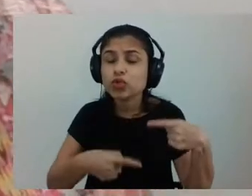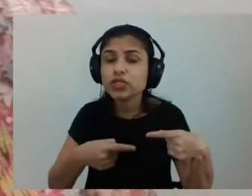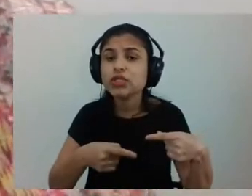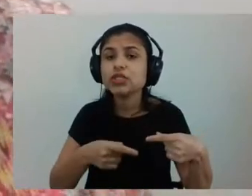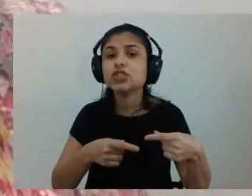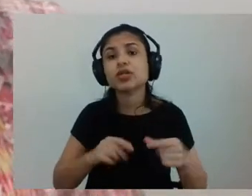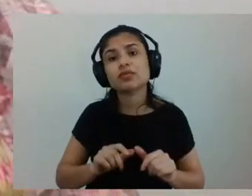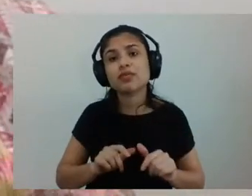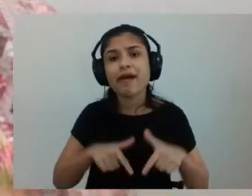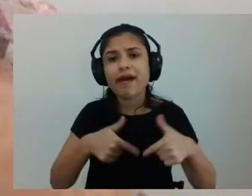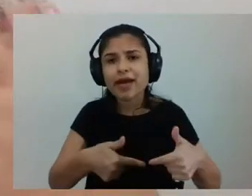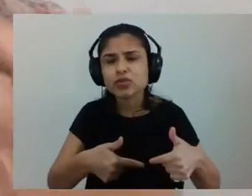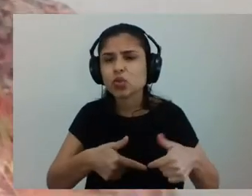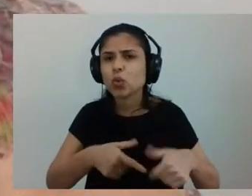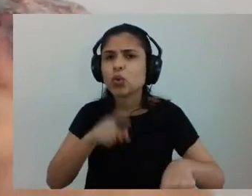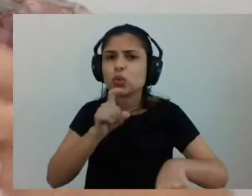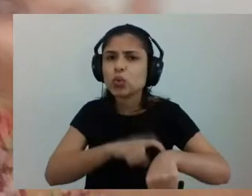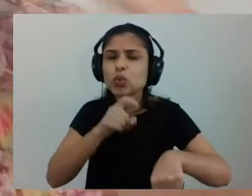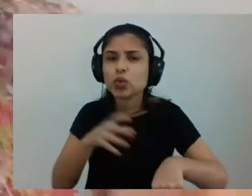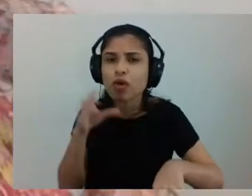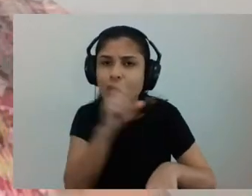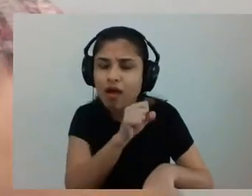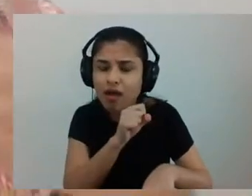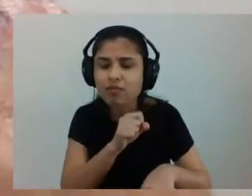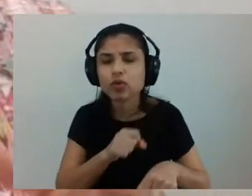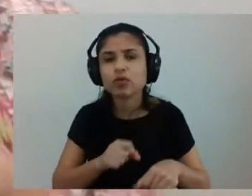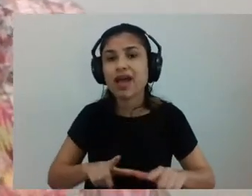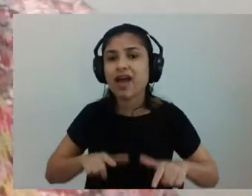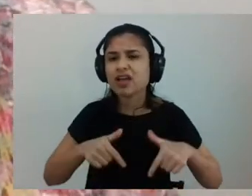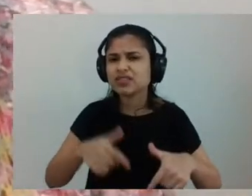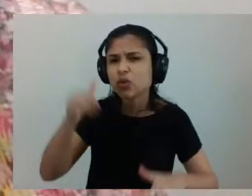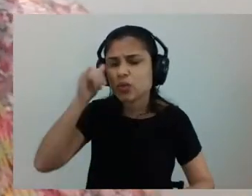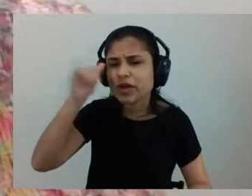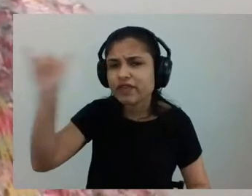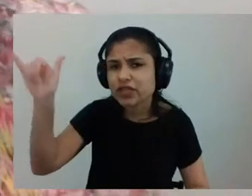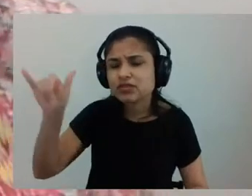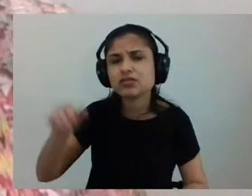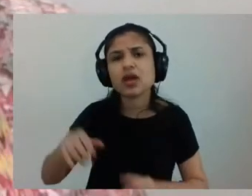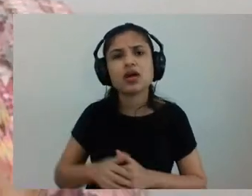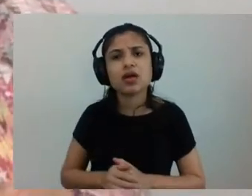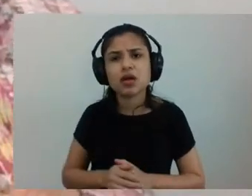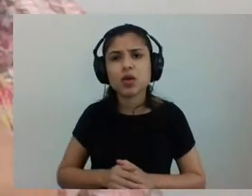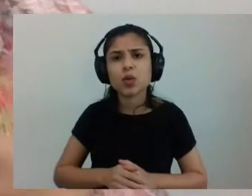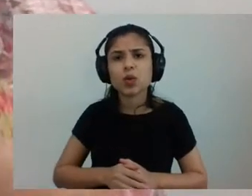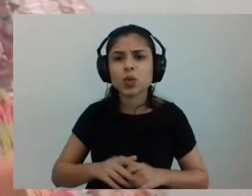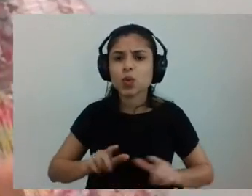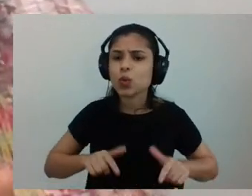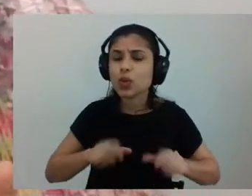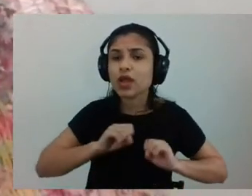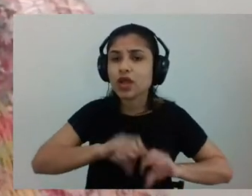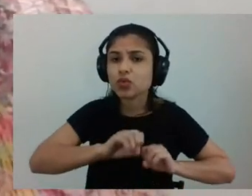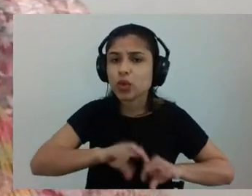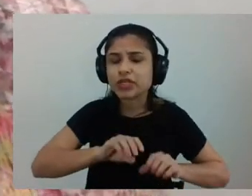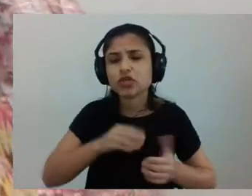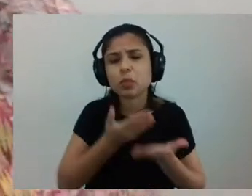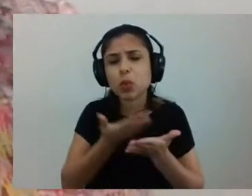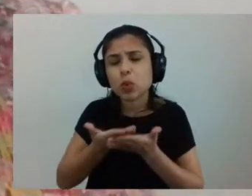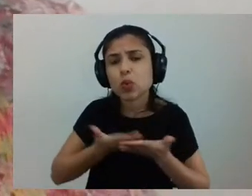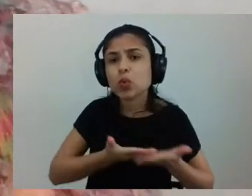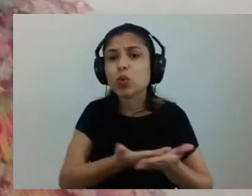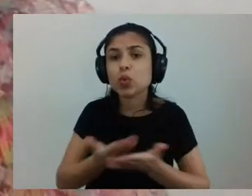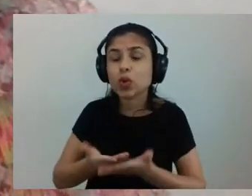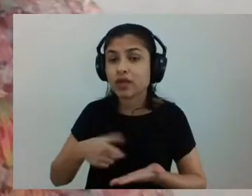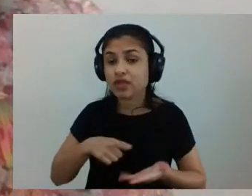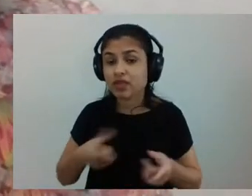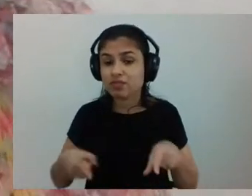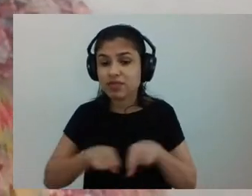mais imediatas, ações de prevenção, ações educativas. E tem uma parceria aí com